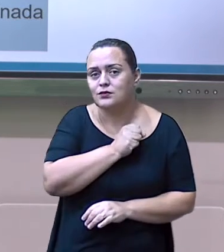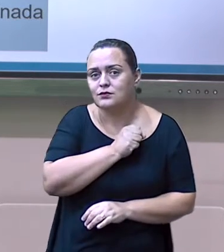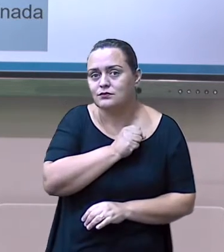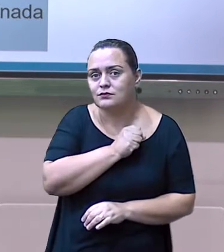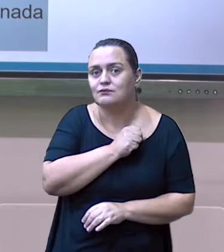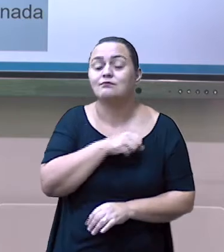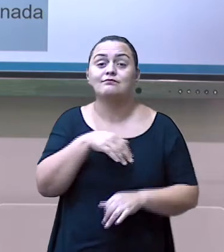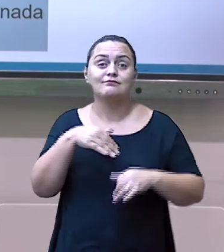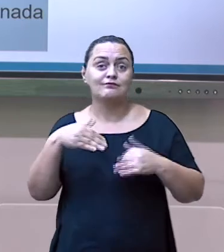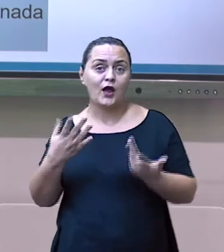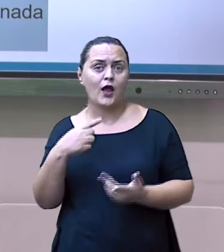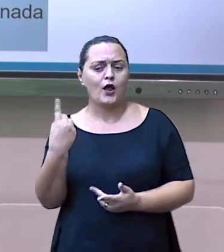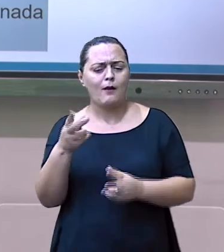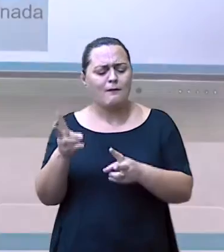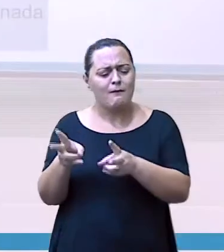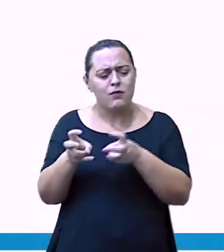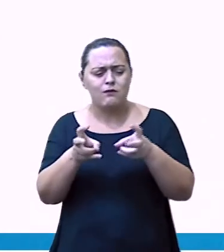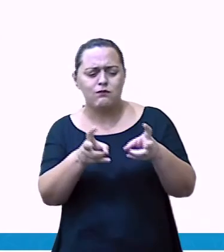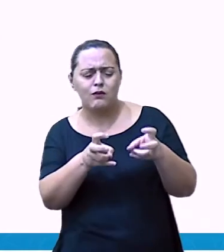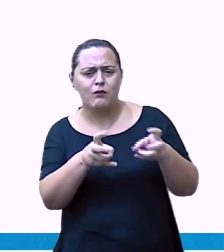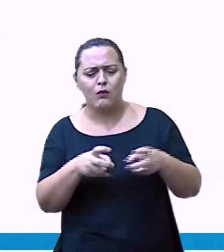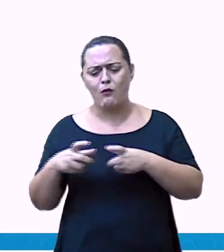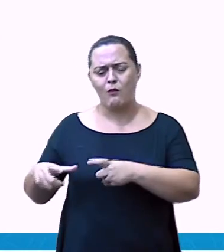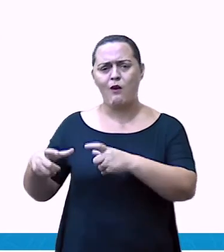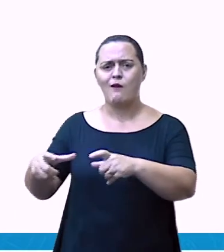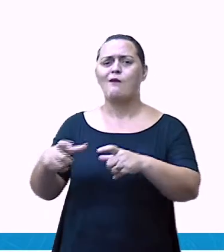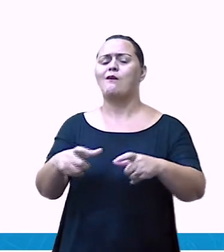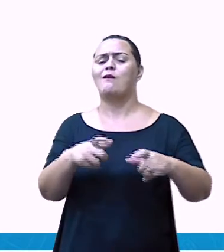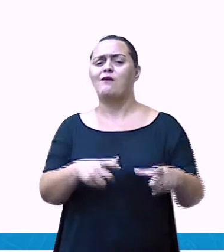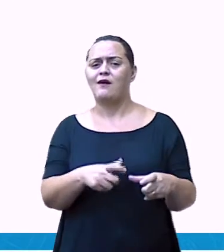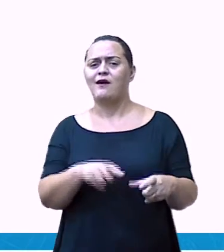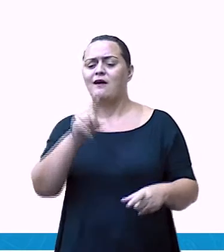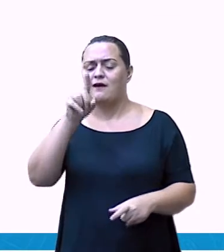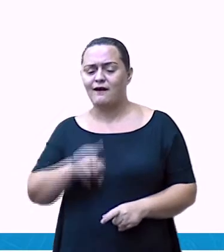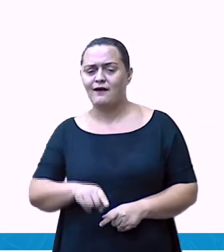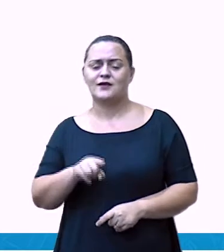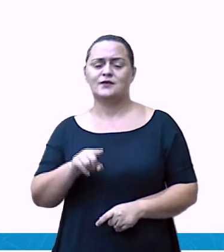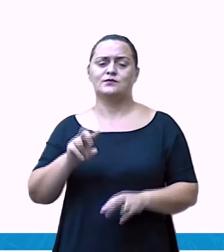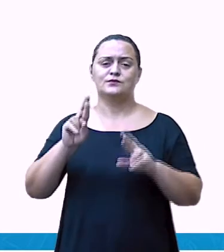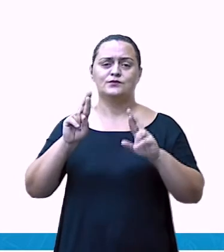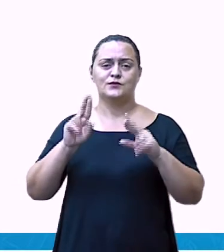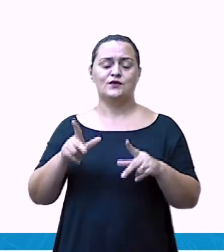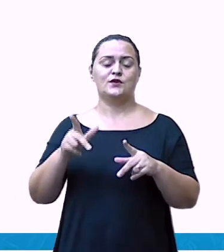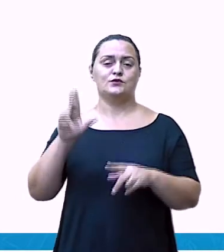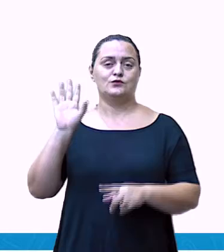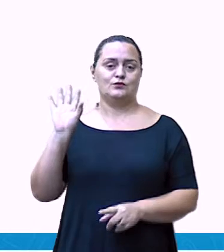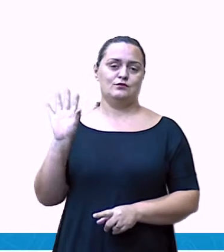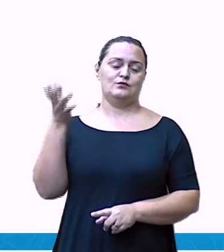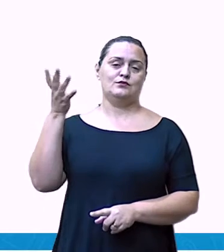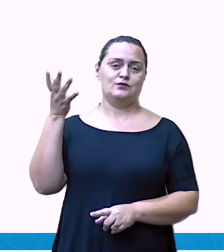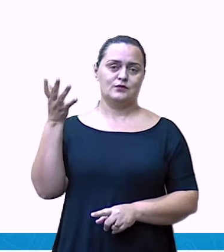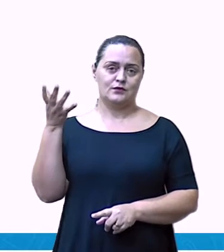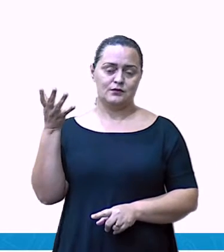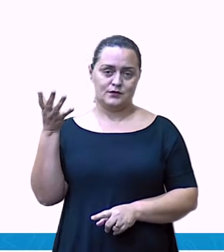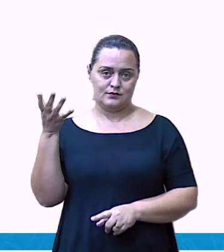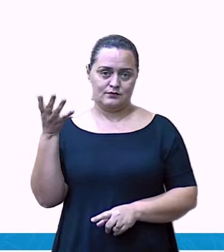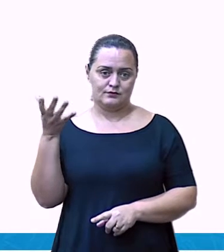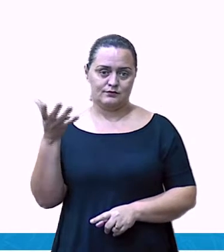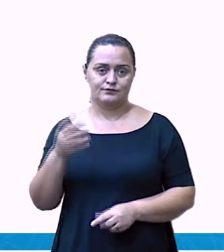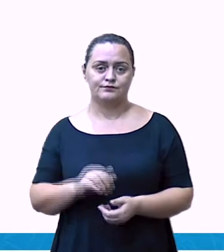por quantidade de calor que cada região da Terra recebe do Sol. Então,